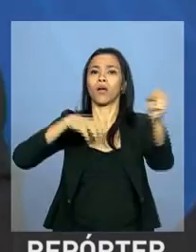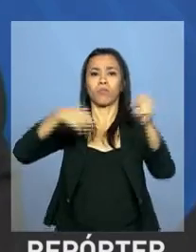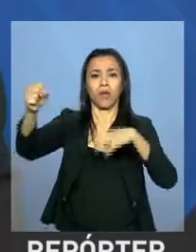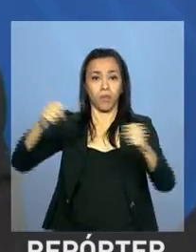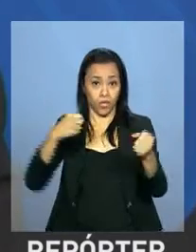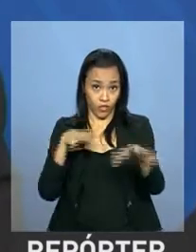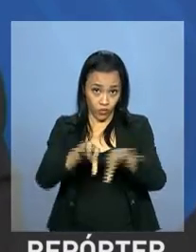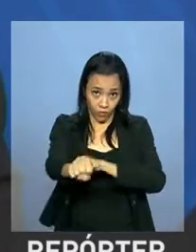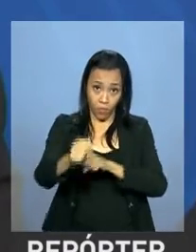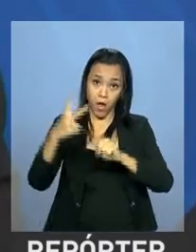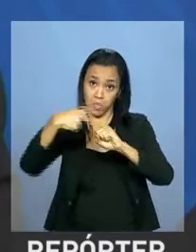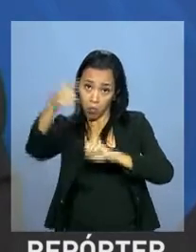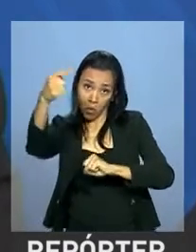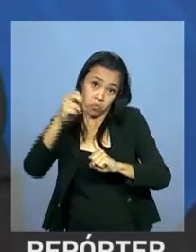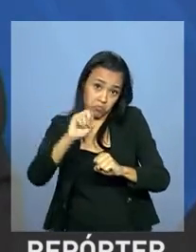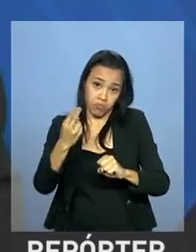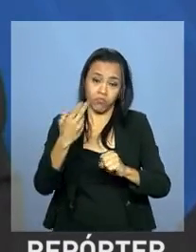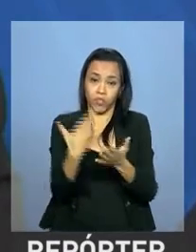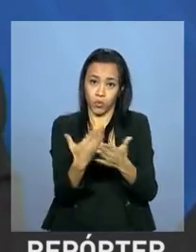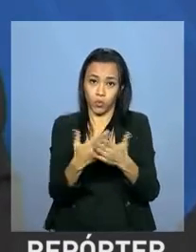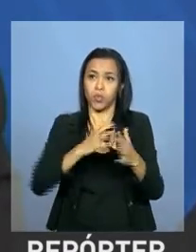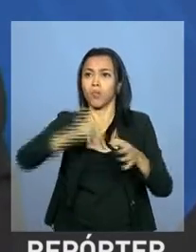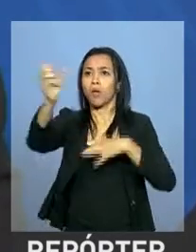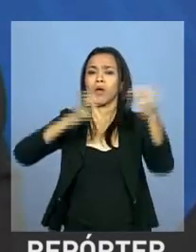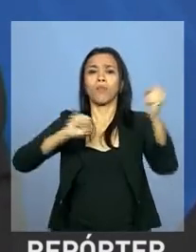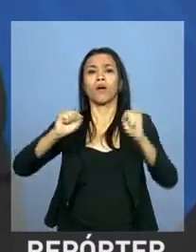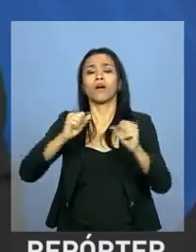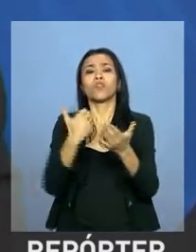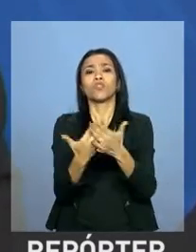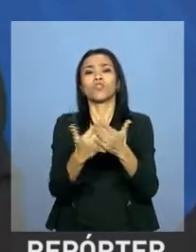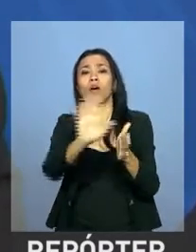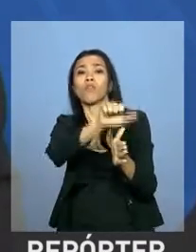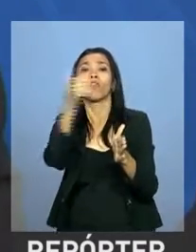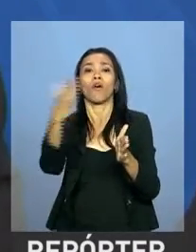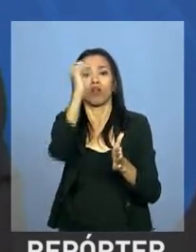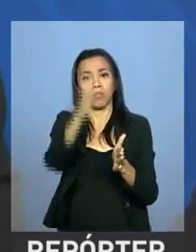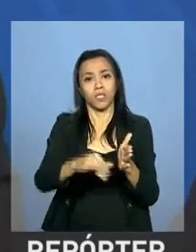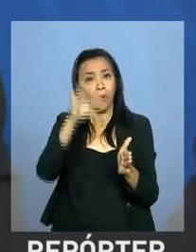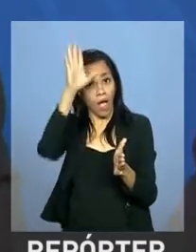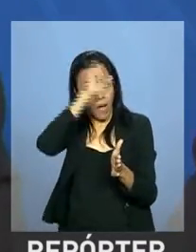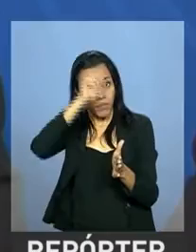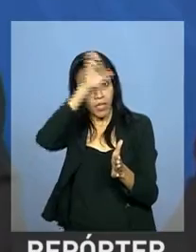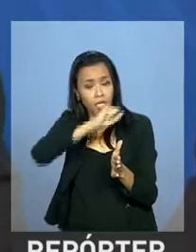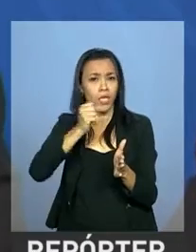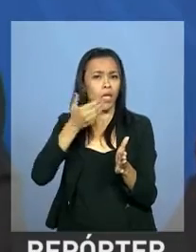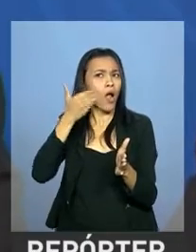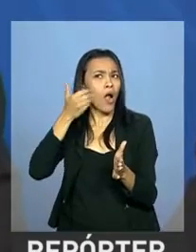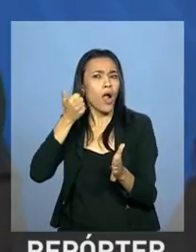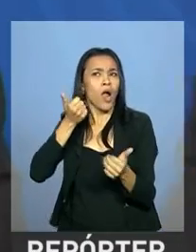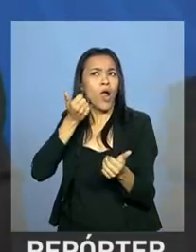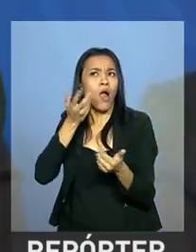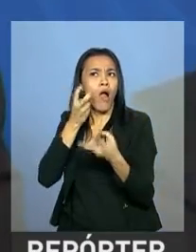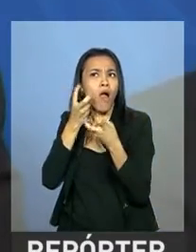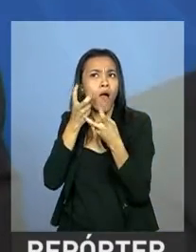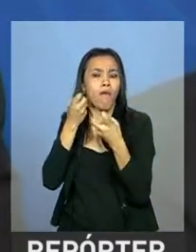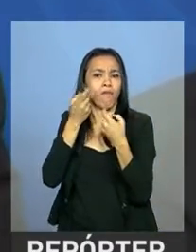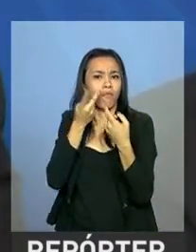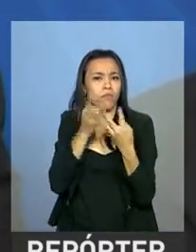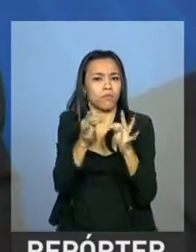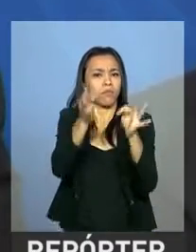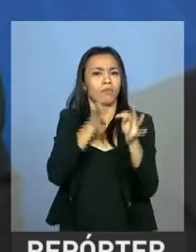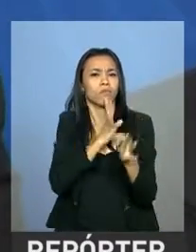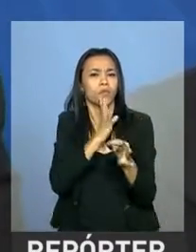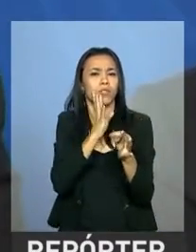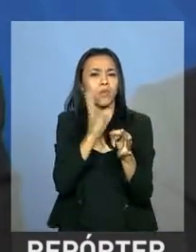graduados ao exterior para aprenderem os grandes avanços tecnológicos e voltar ao brasil